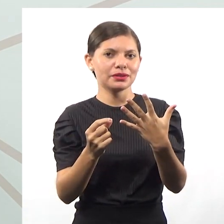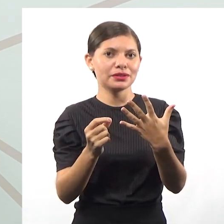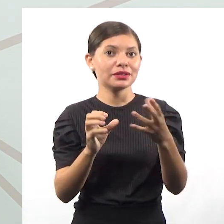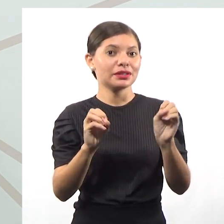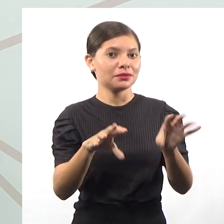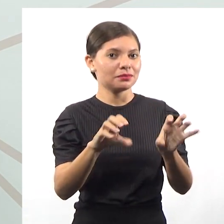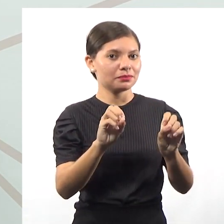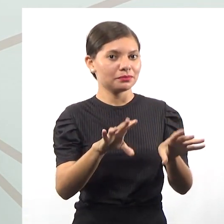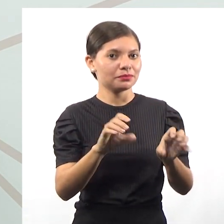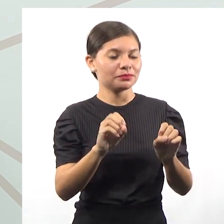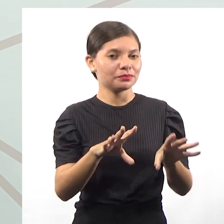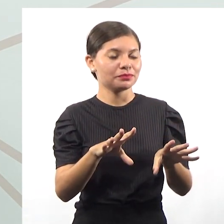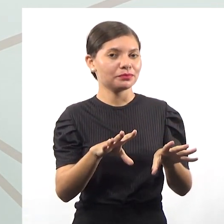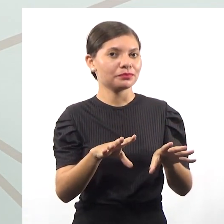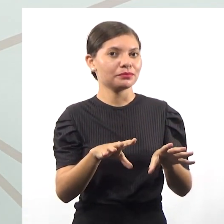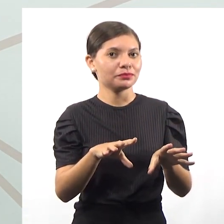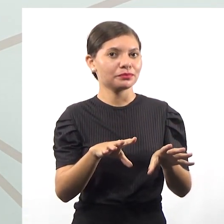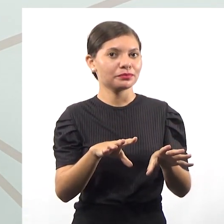educação.